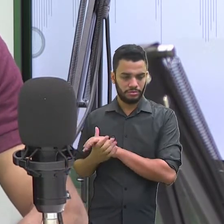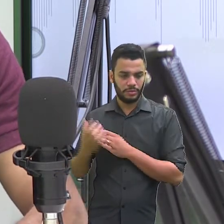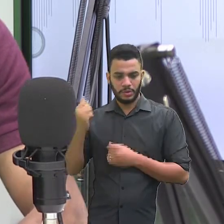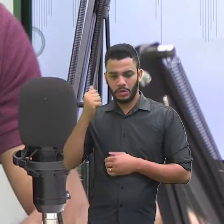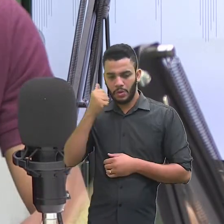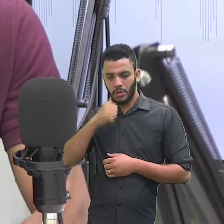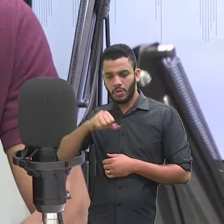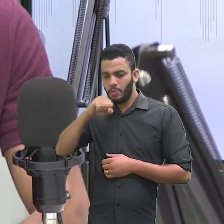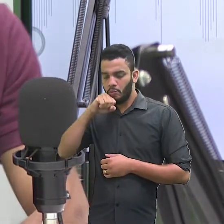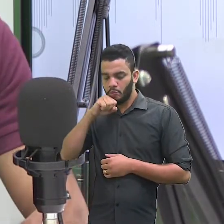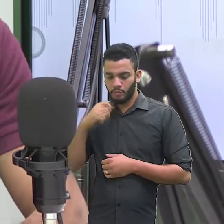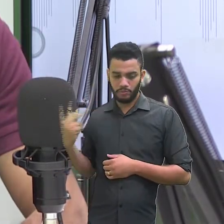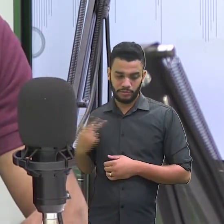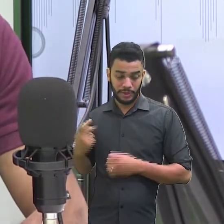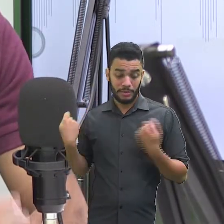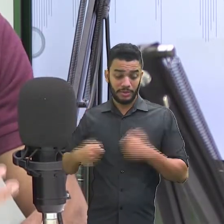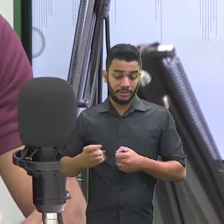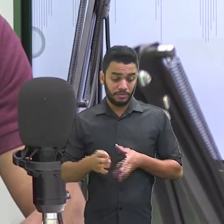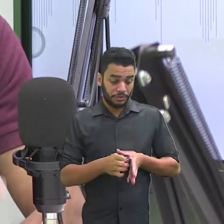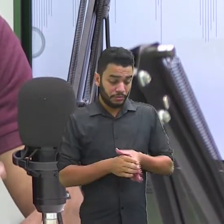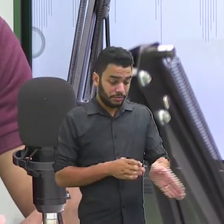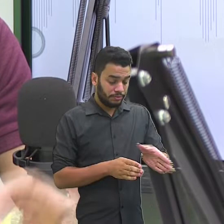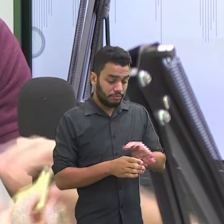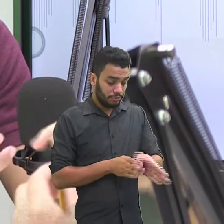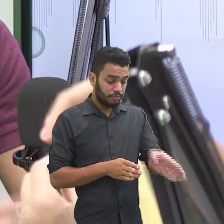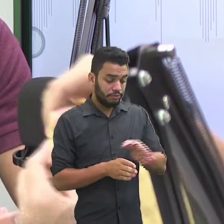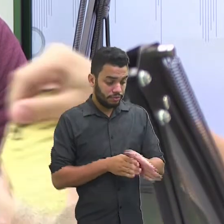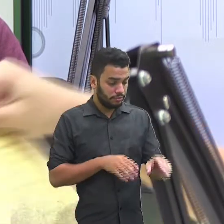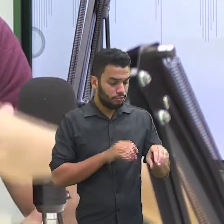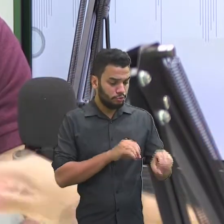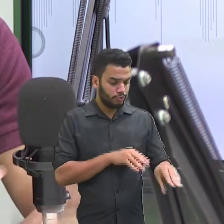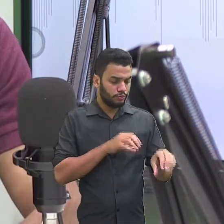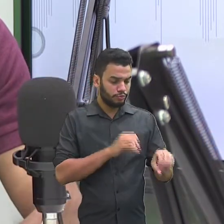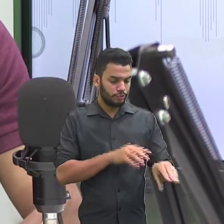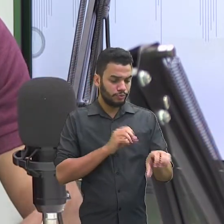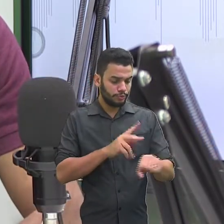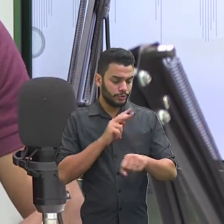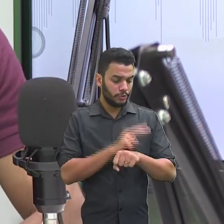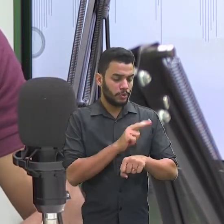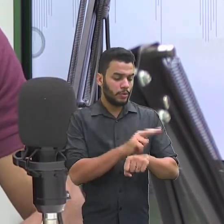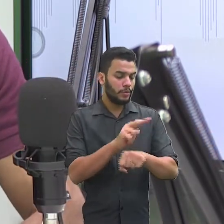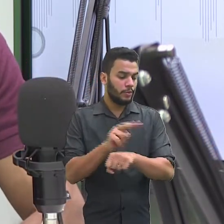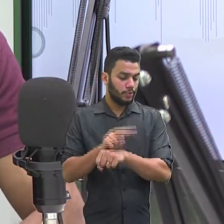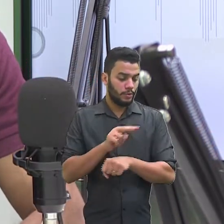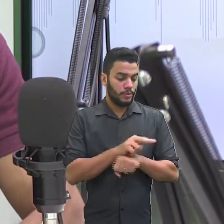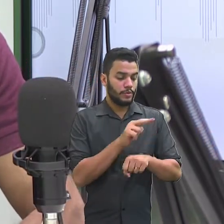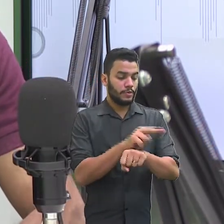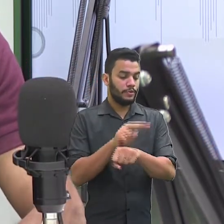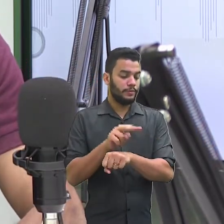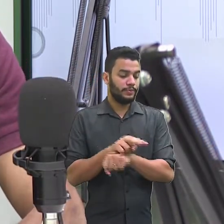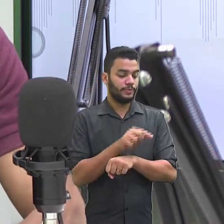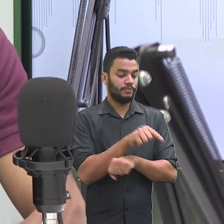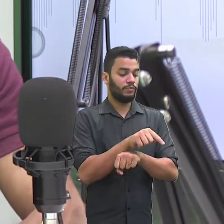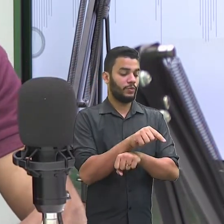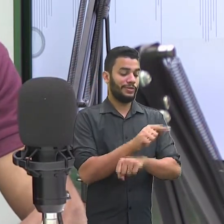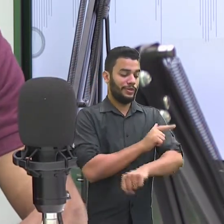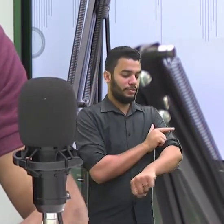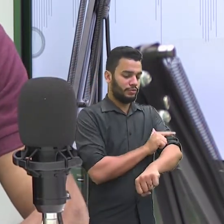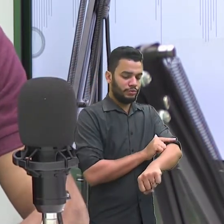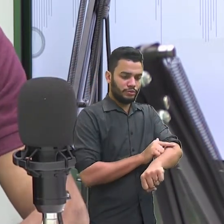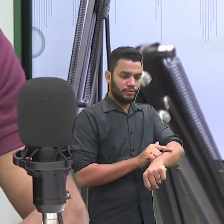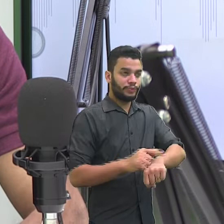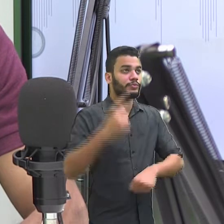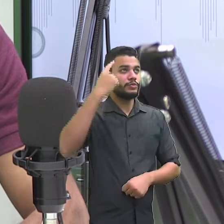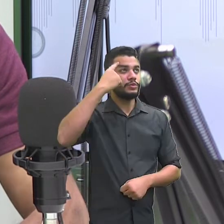Então, os primeiros formadores do caráter dos filhos são exatamente os pais. Então, eu como pai,